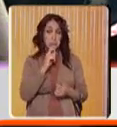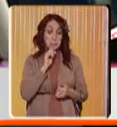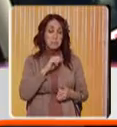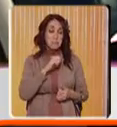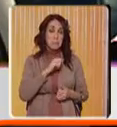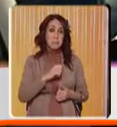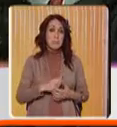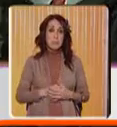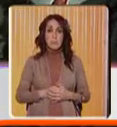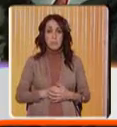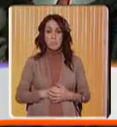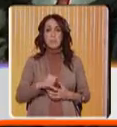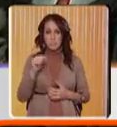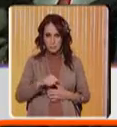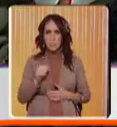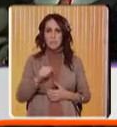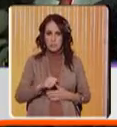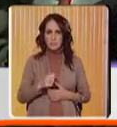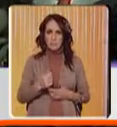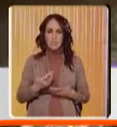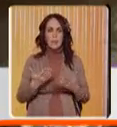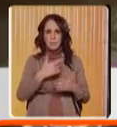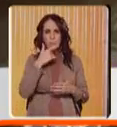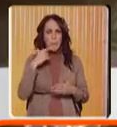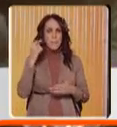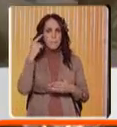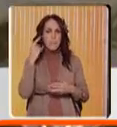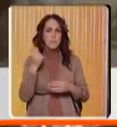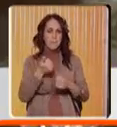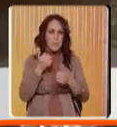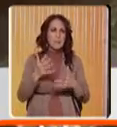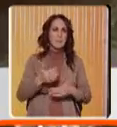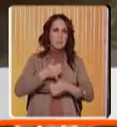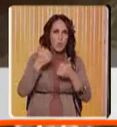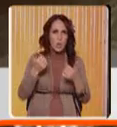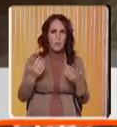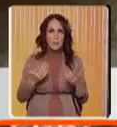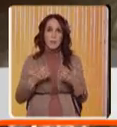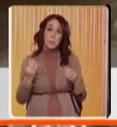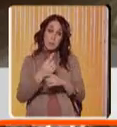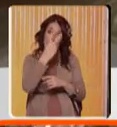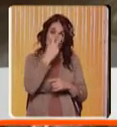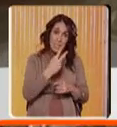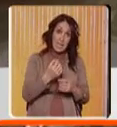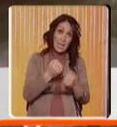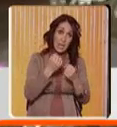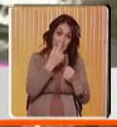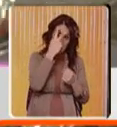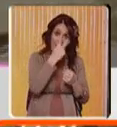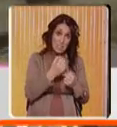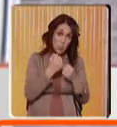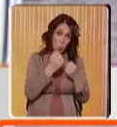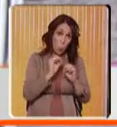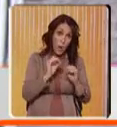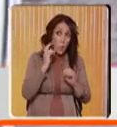pode ser sim. Sim, têm os sentidos mais apurados. O facto de serem privados de um dos sentidos aguça geralmente os outros, é